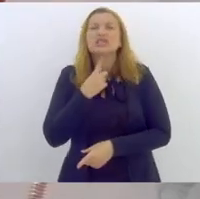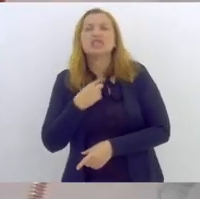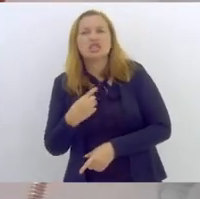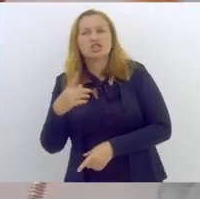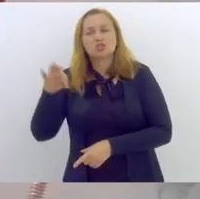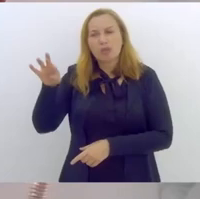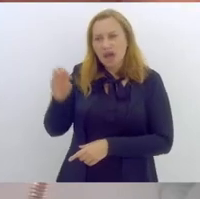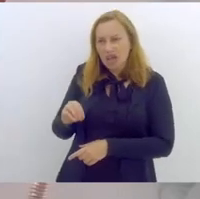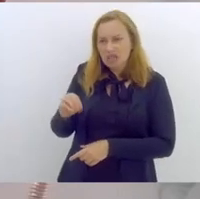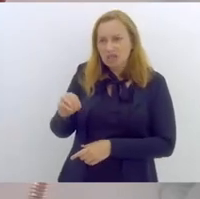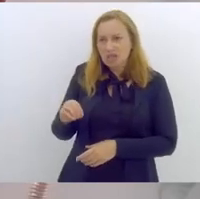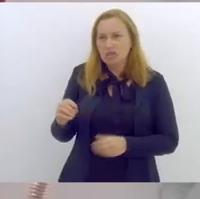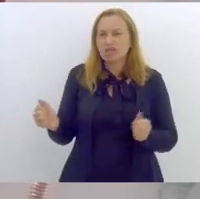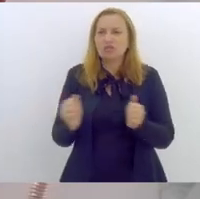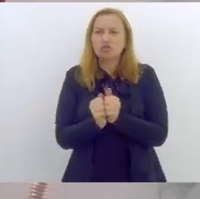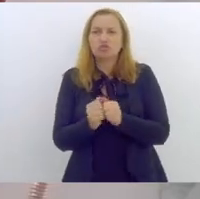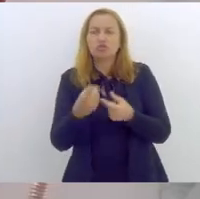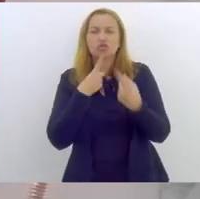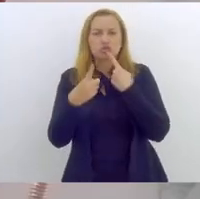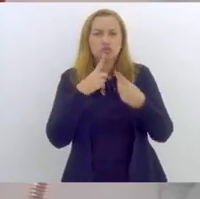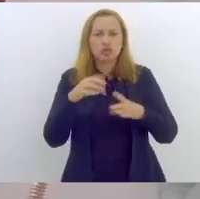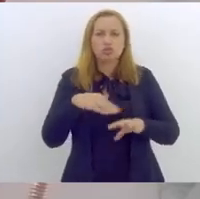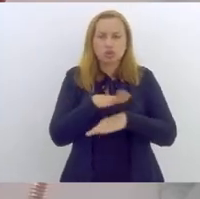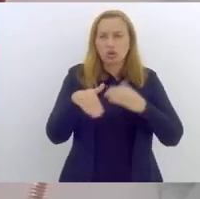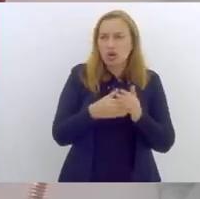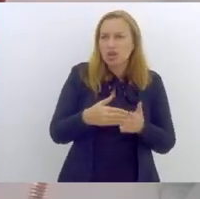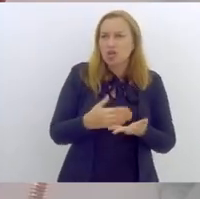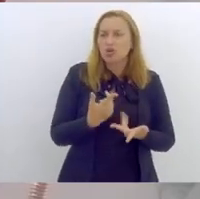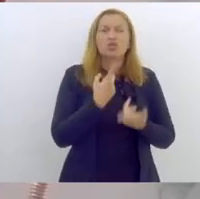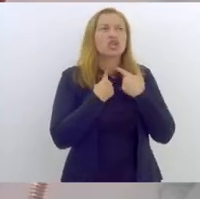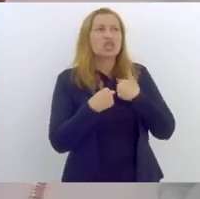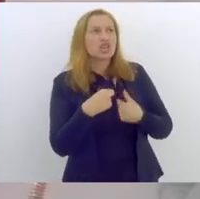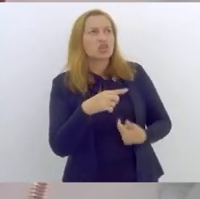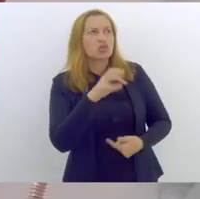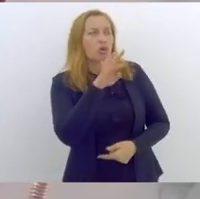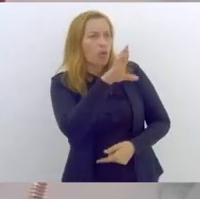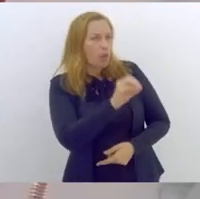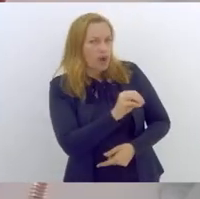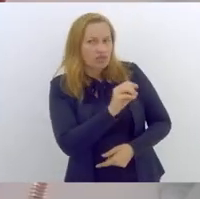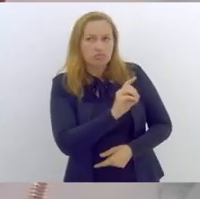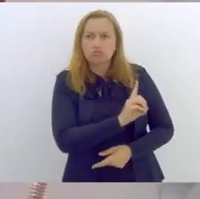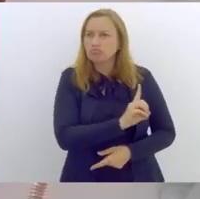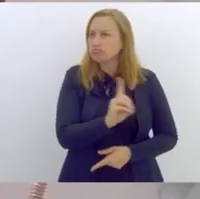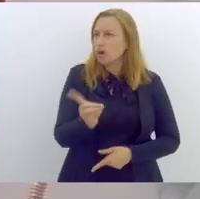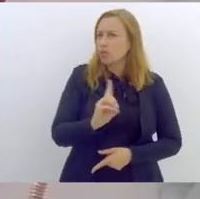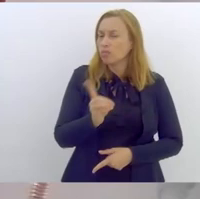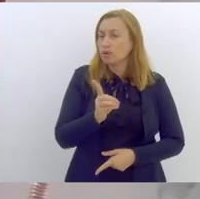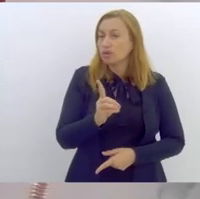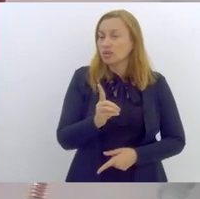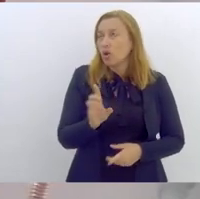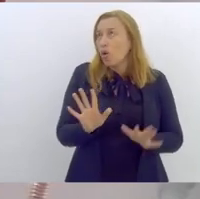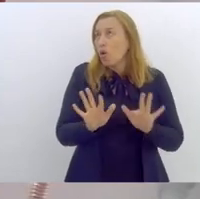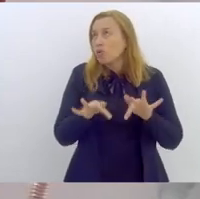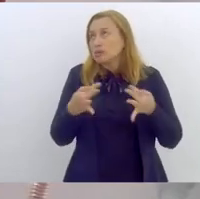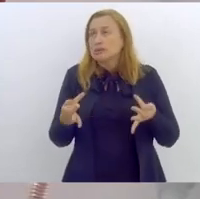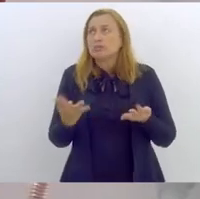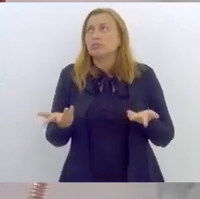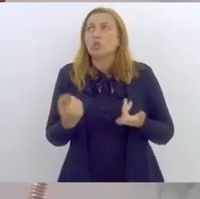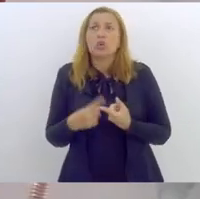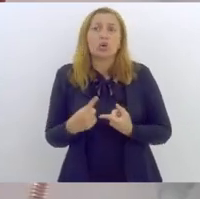Márcio Garcia que participou de todas as discussões não é uma desvantagem do do do Márcio Gualberto ou simplesmente porque